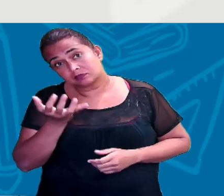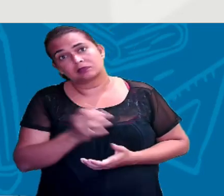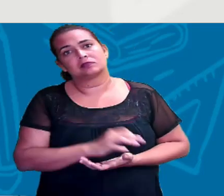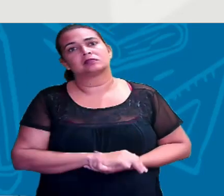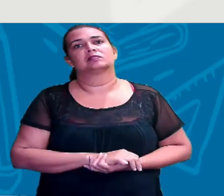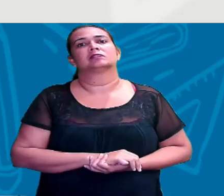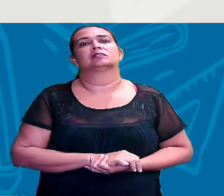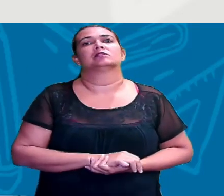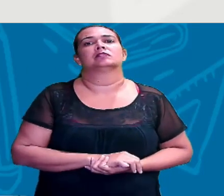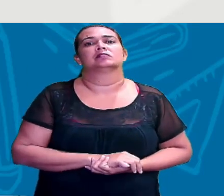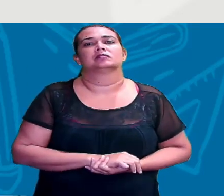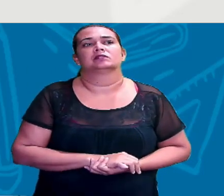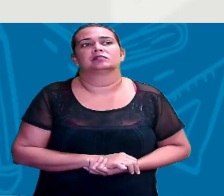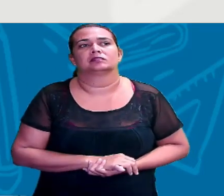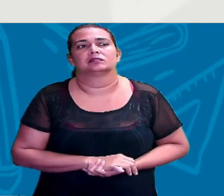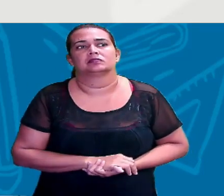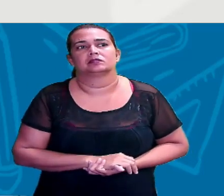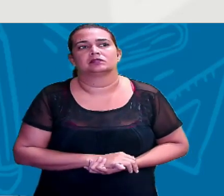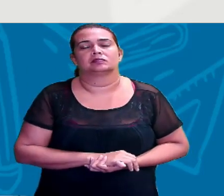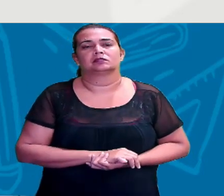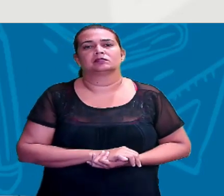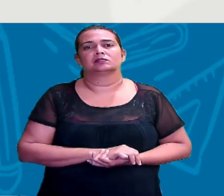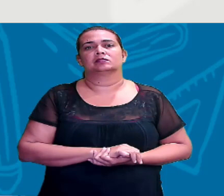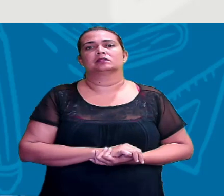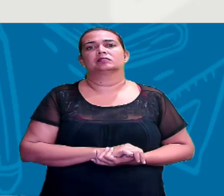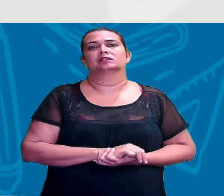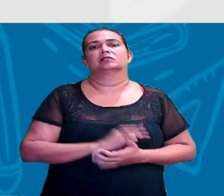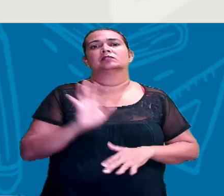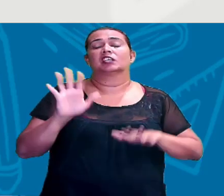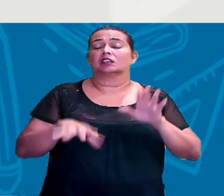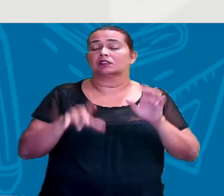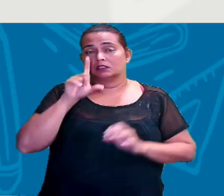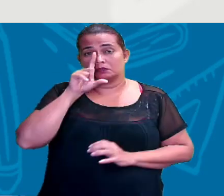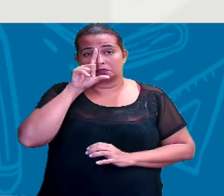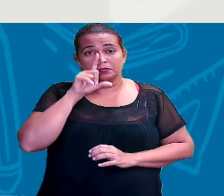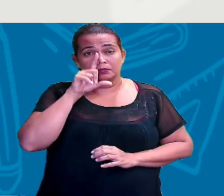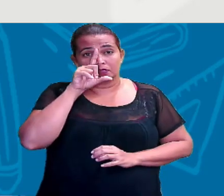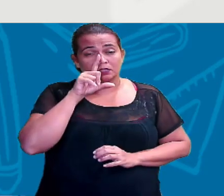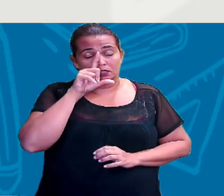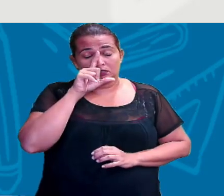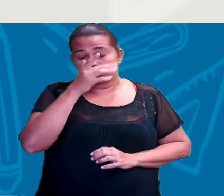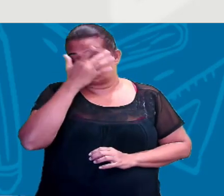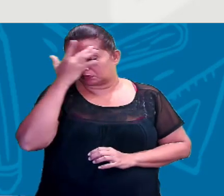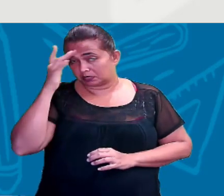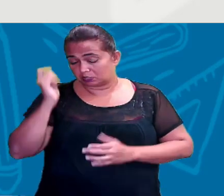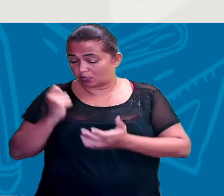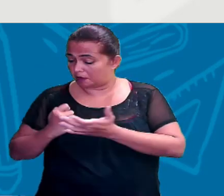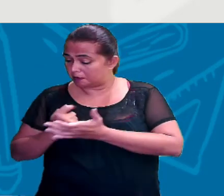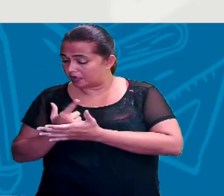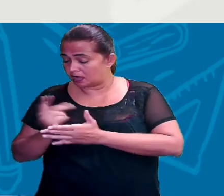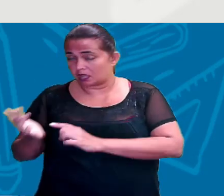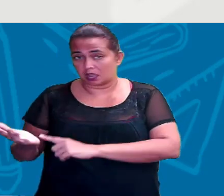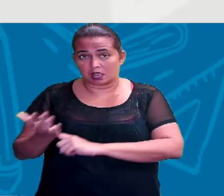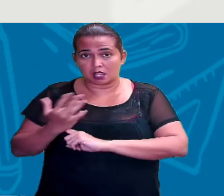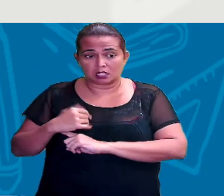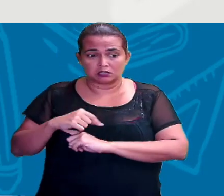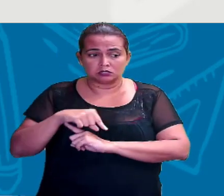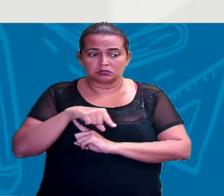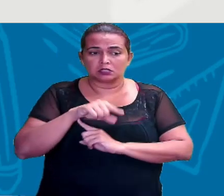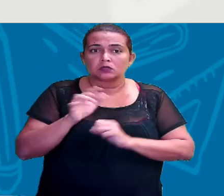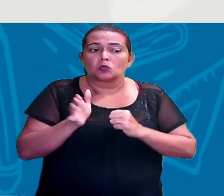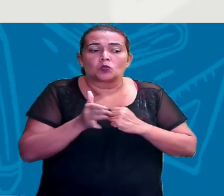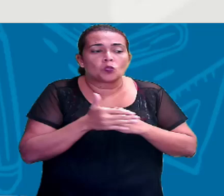né, bem conhecido, né, e muitas vezes é uma travessia arriscada, as pessoas pagam para que outras pessoas ajudem ela a